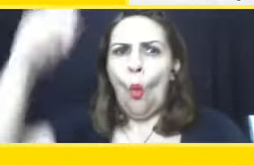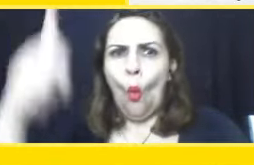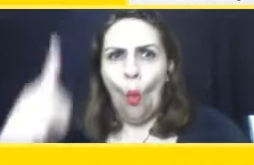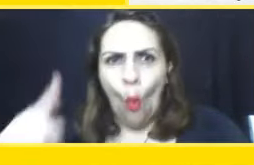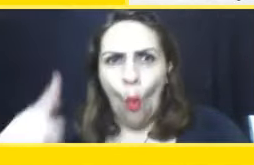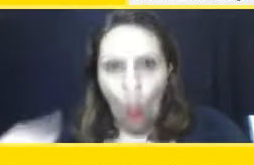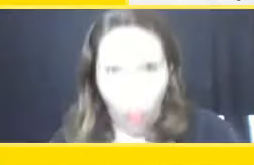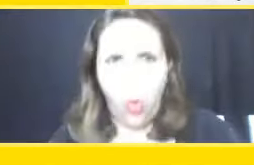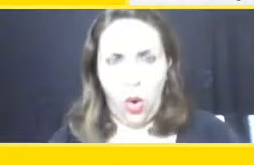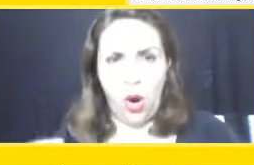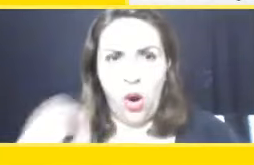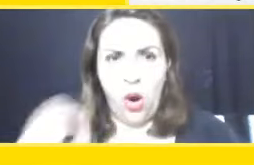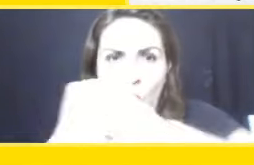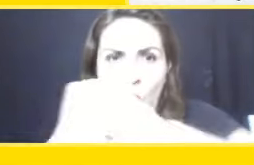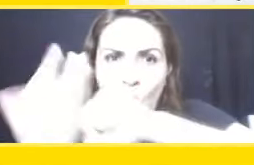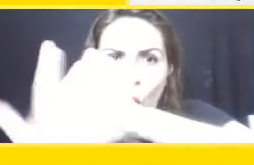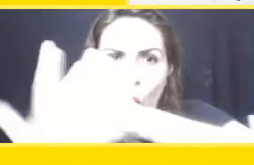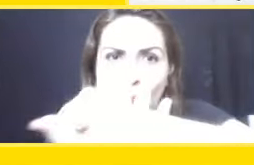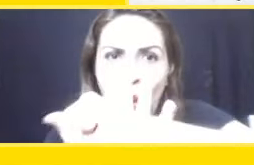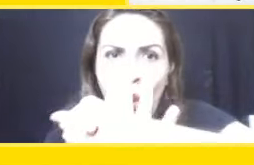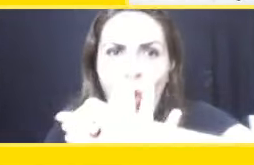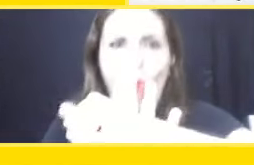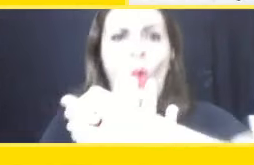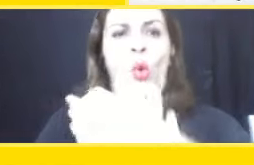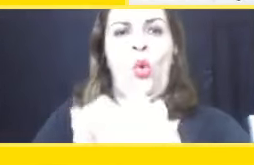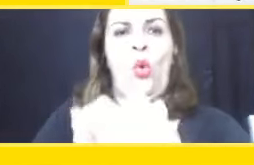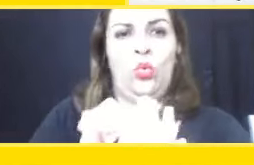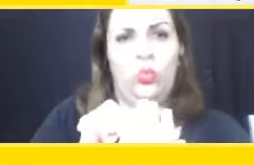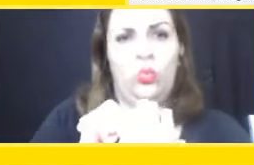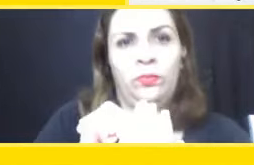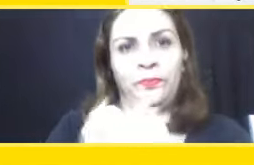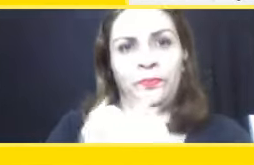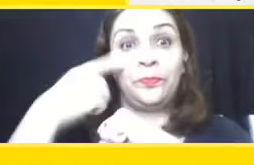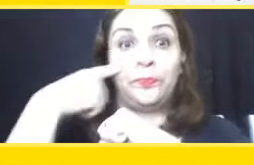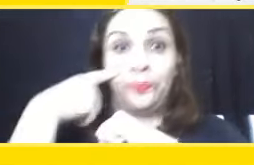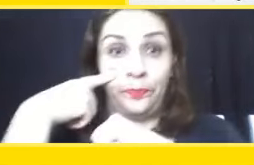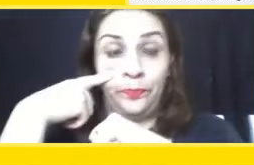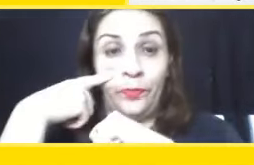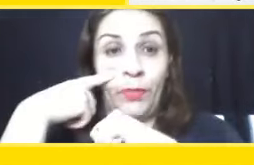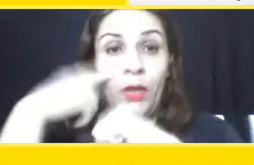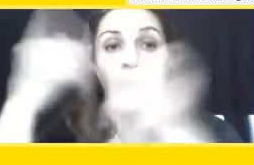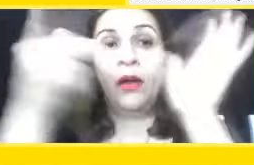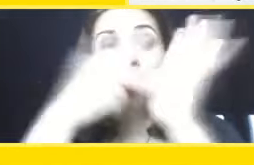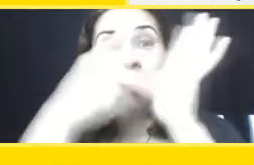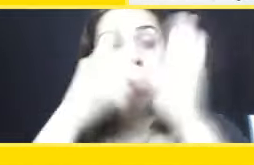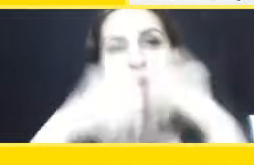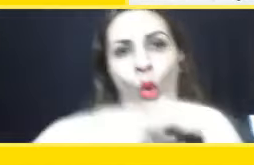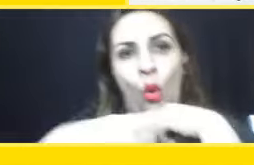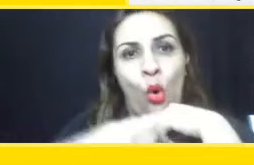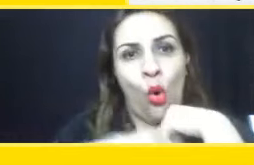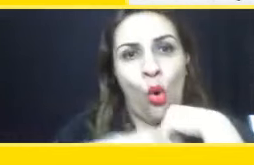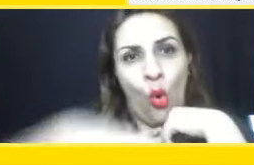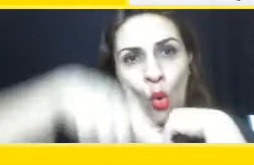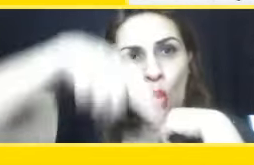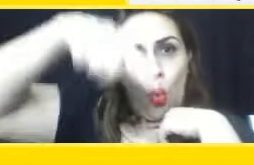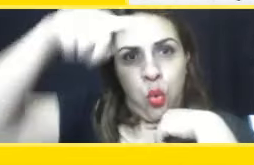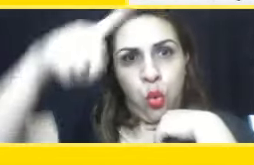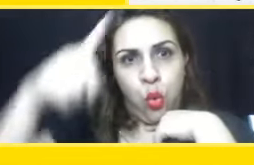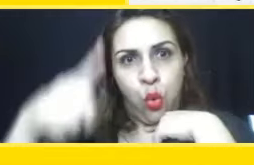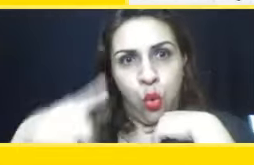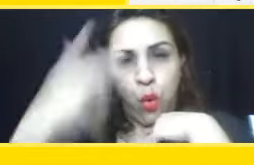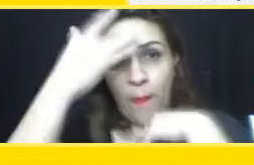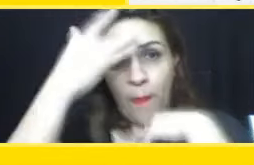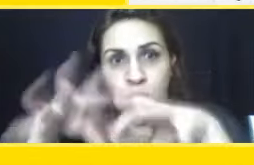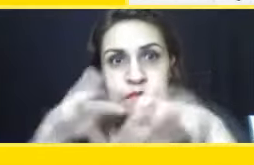sobre hoje, né? Para a gente falar com os dados reais. Nós temos uma curva de infectados muito